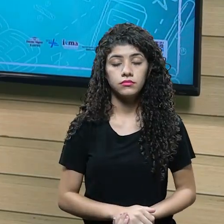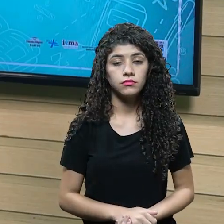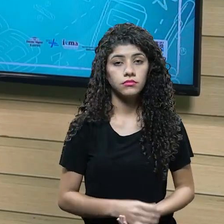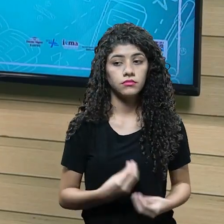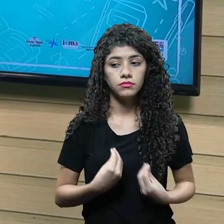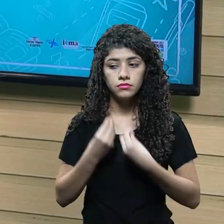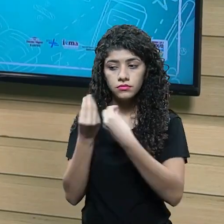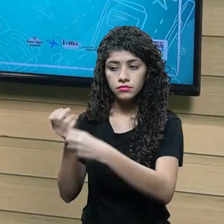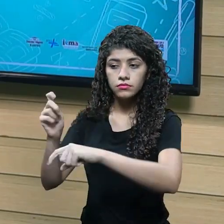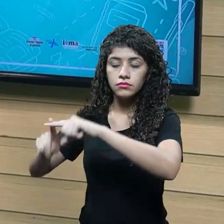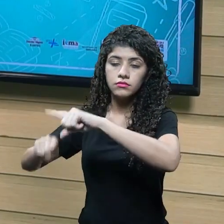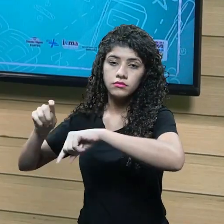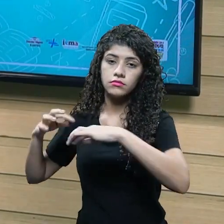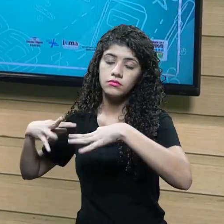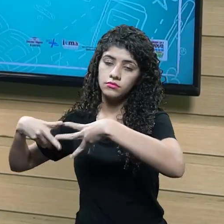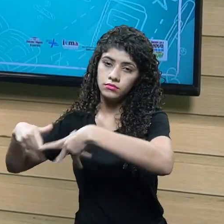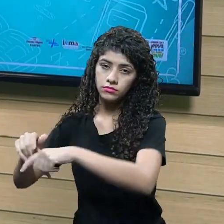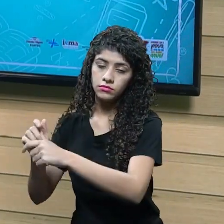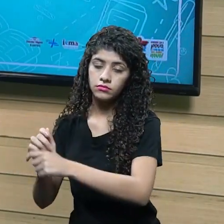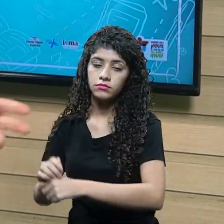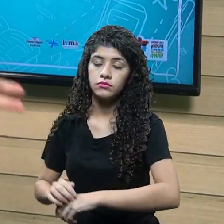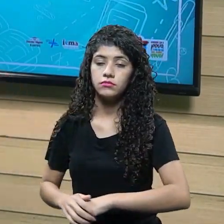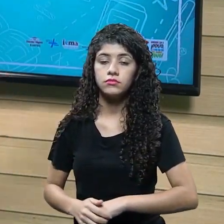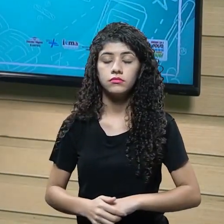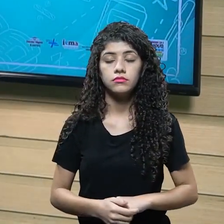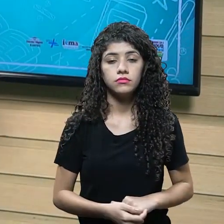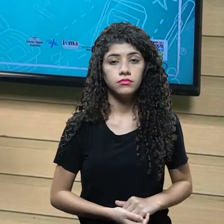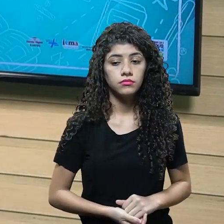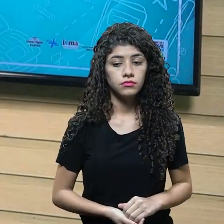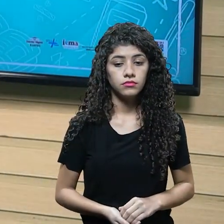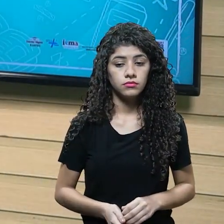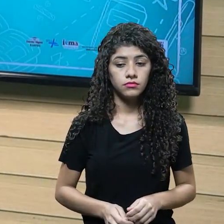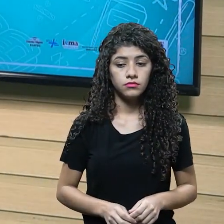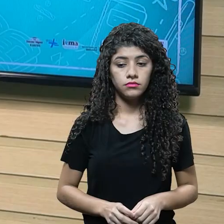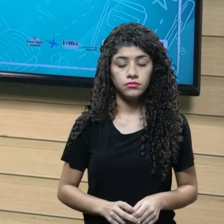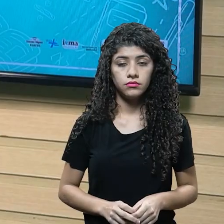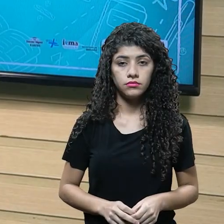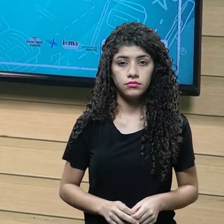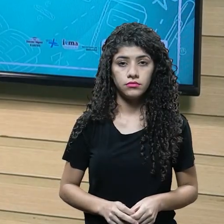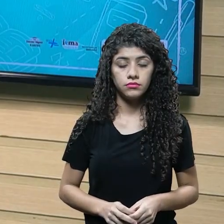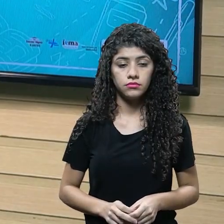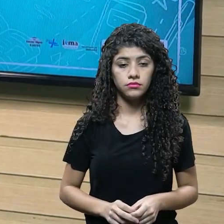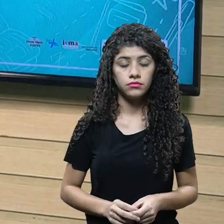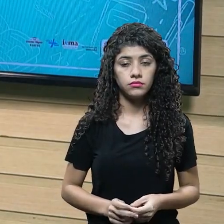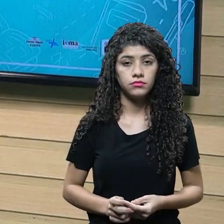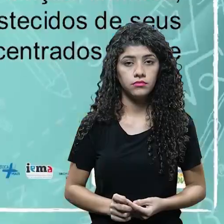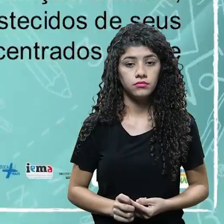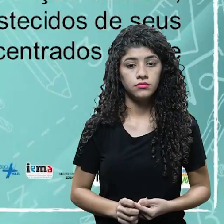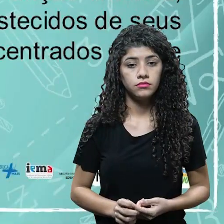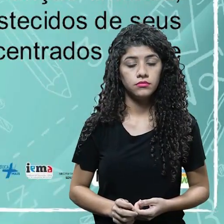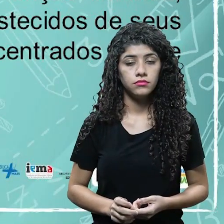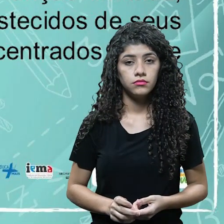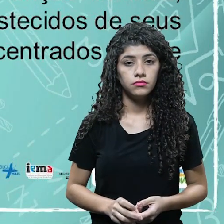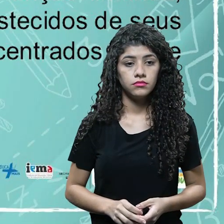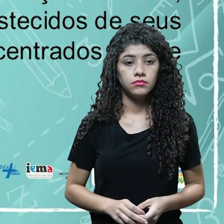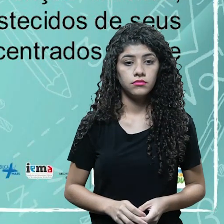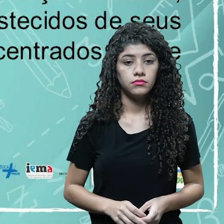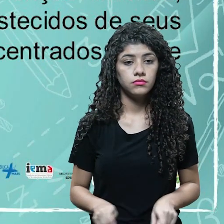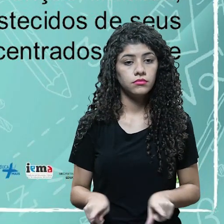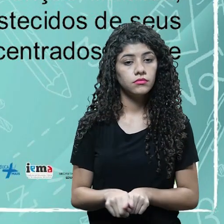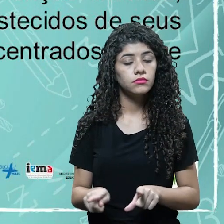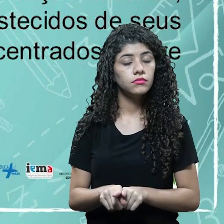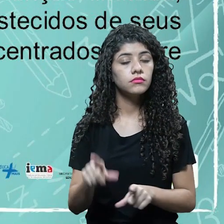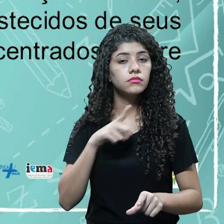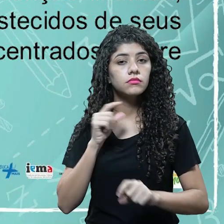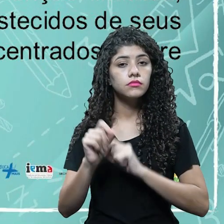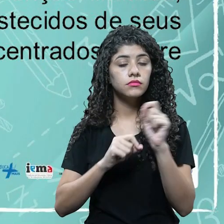o produto tudo junto para aquele comércio varejista. Também é uma característica muito comum, tá? E existe o outro tipo,